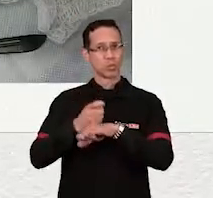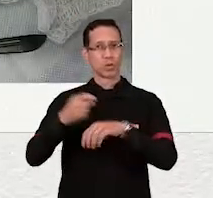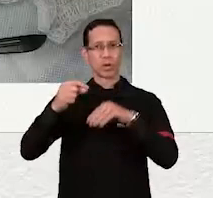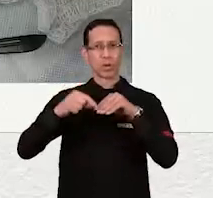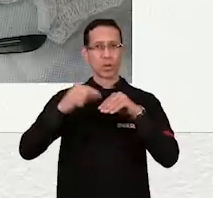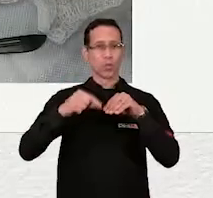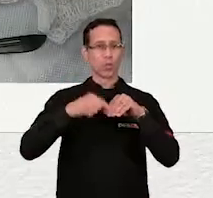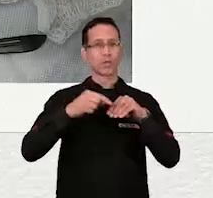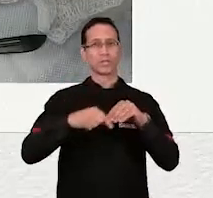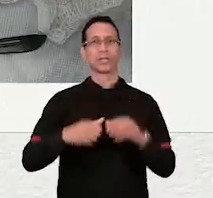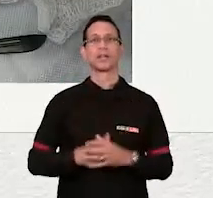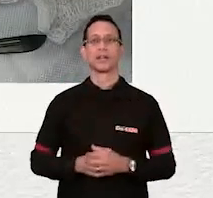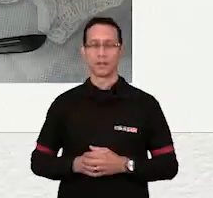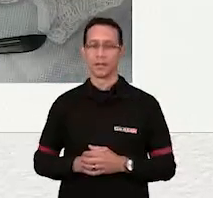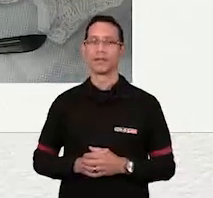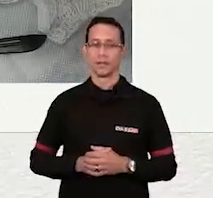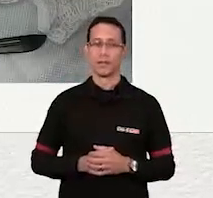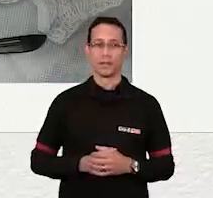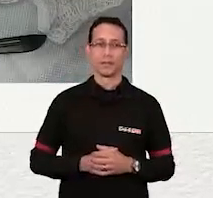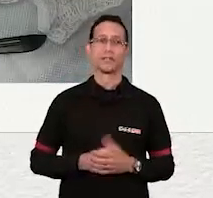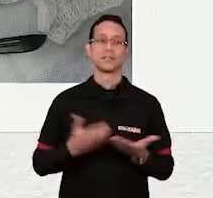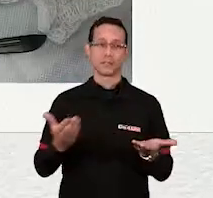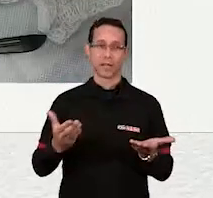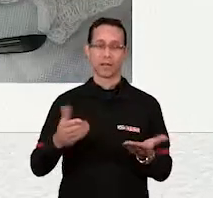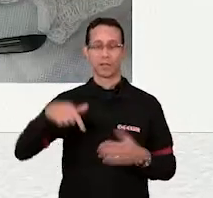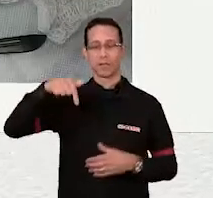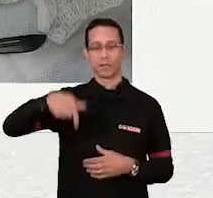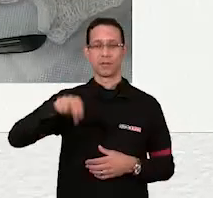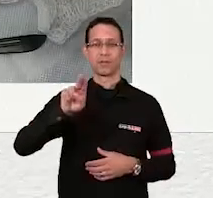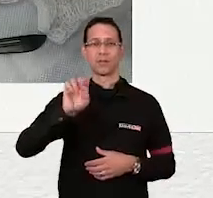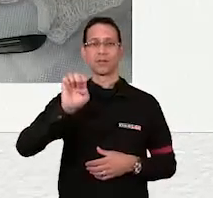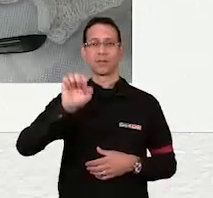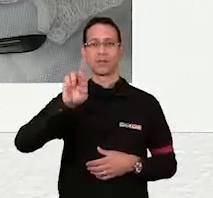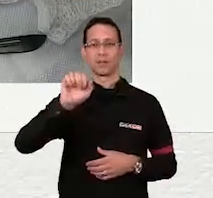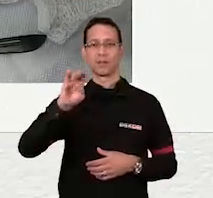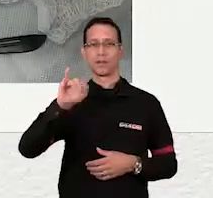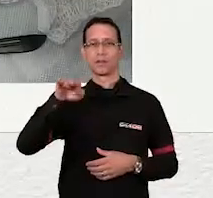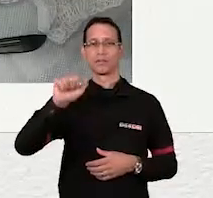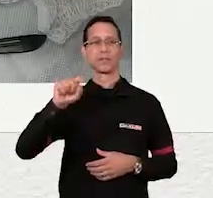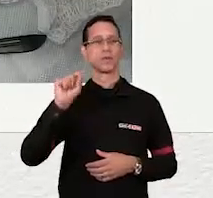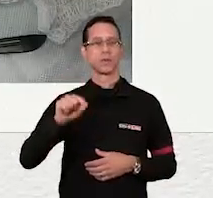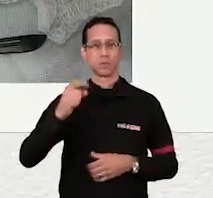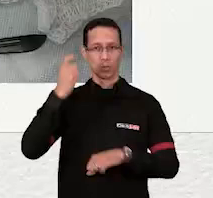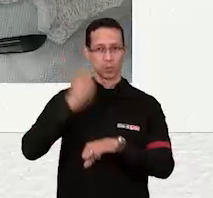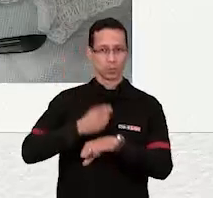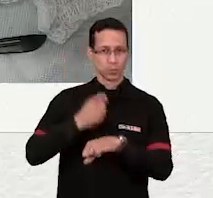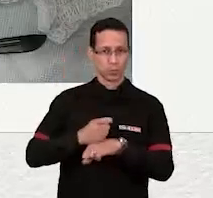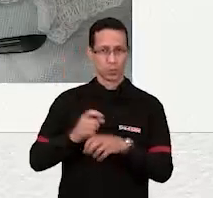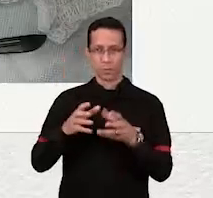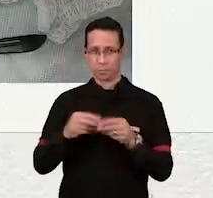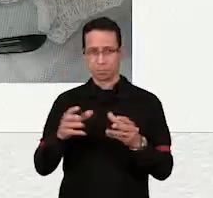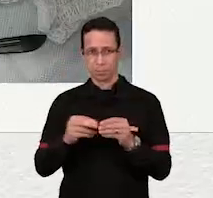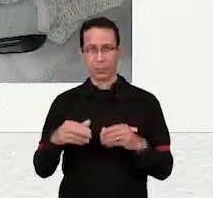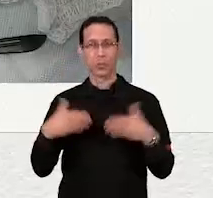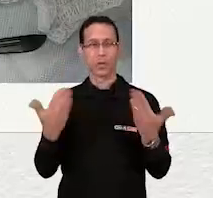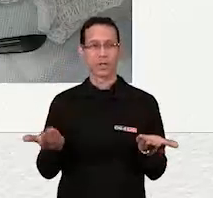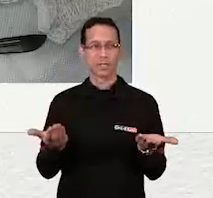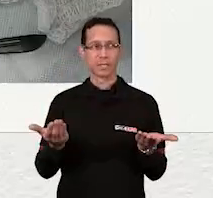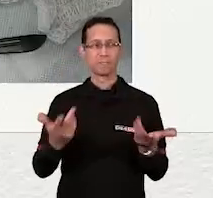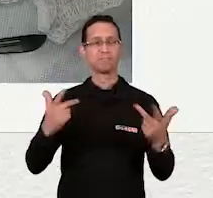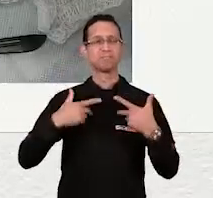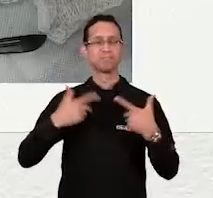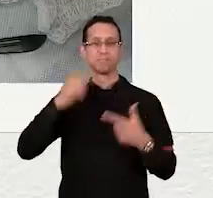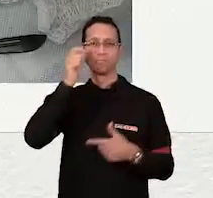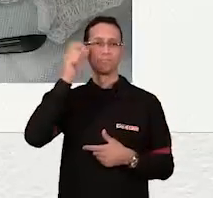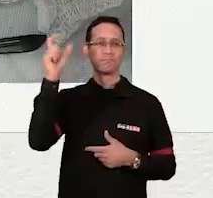calcanhar do mendigo. Né? É uma queratina que não é nem, você gostou dessa, né? Não é nem dura, nem mole. E qual é a minha intenção